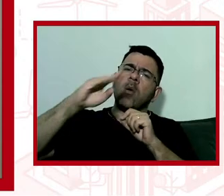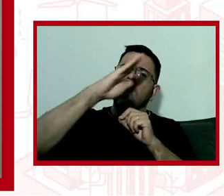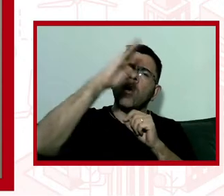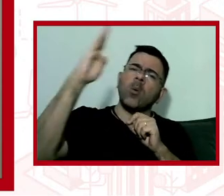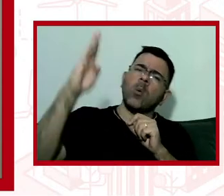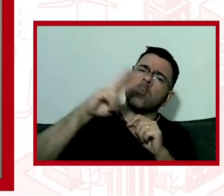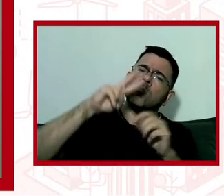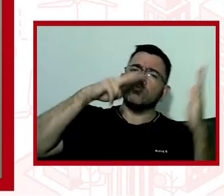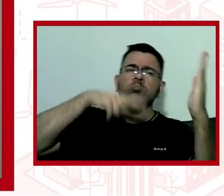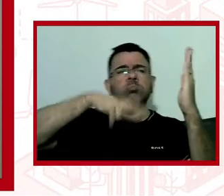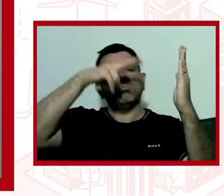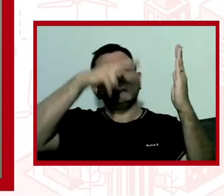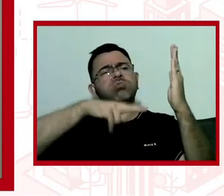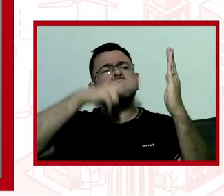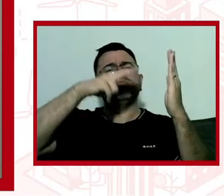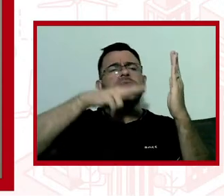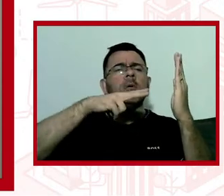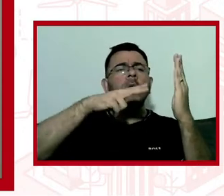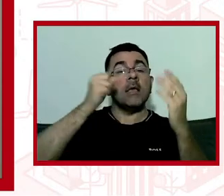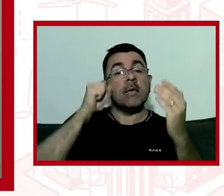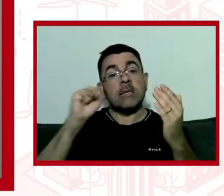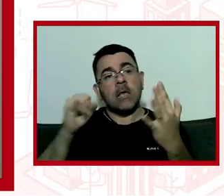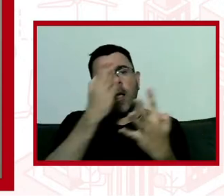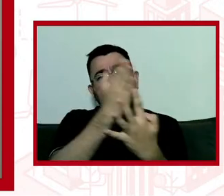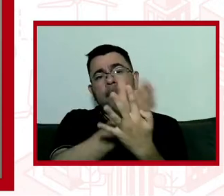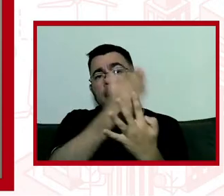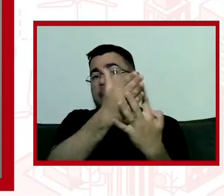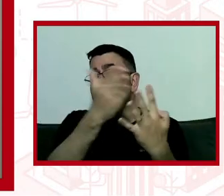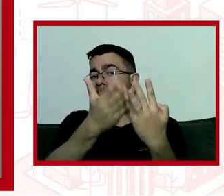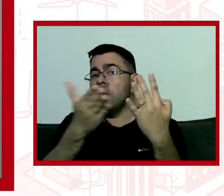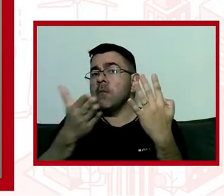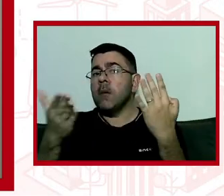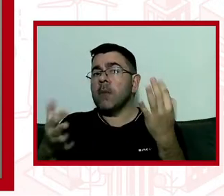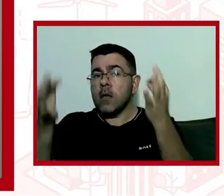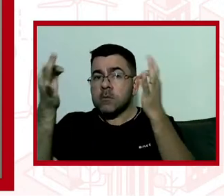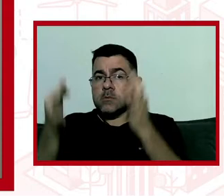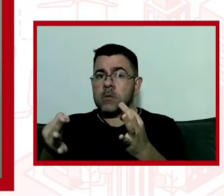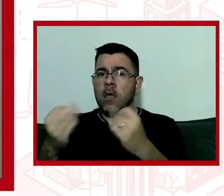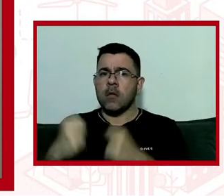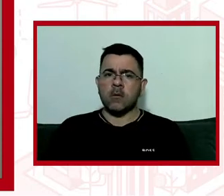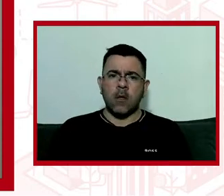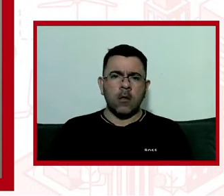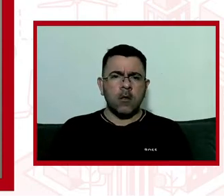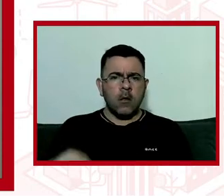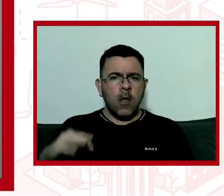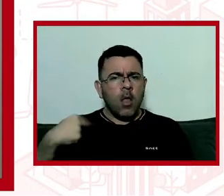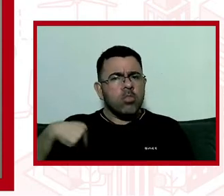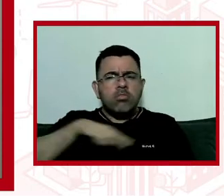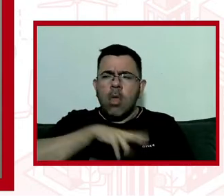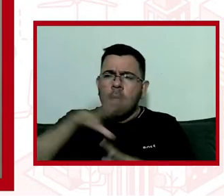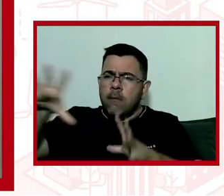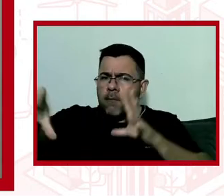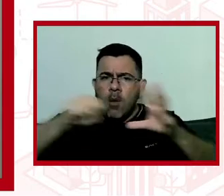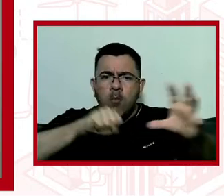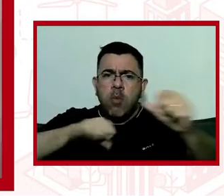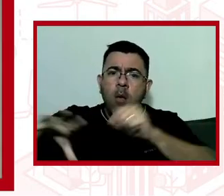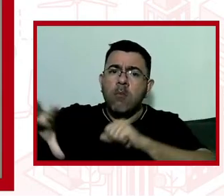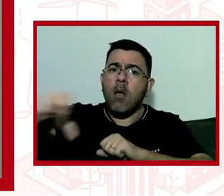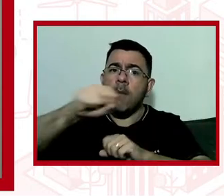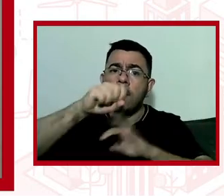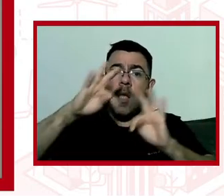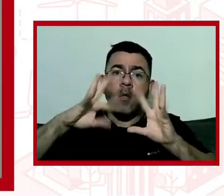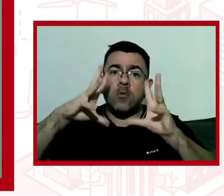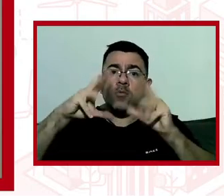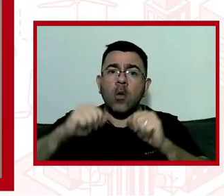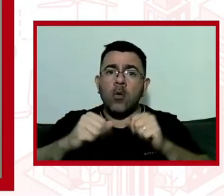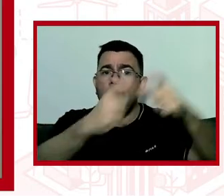haver distribuição que a gente vai est contemplando todo mundo que você não vai est colocando só num local da